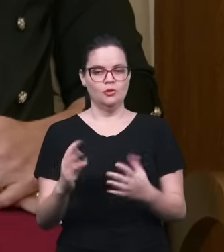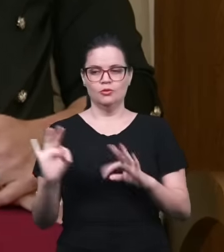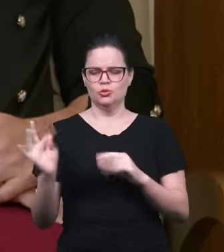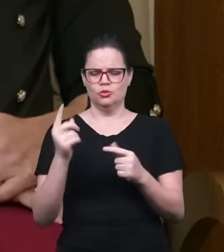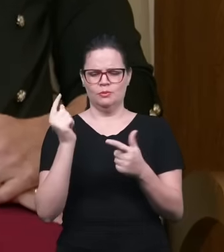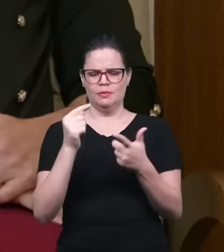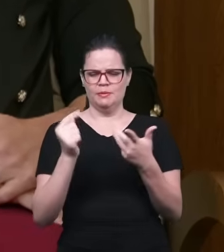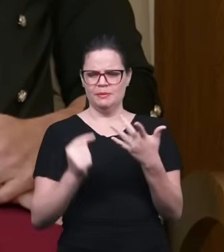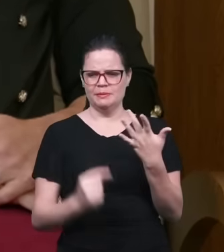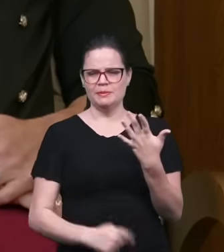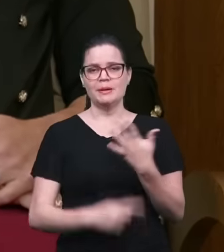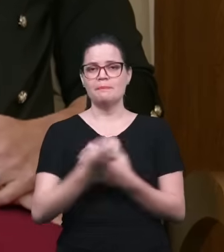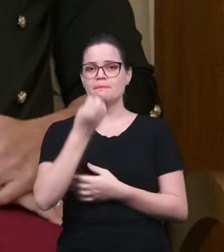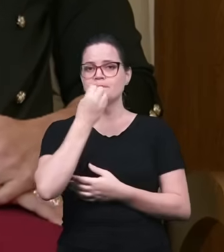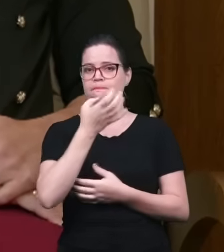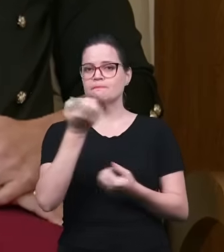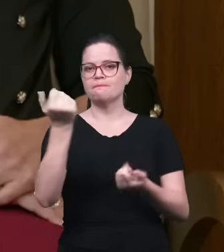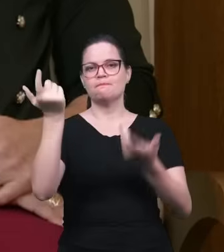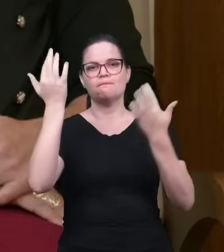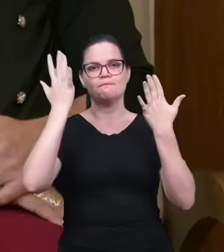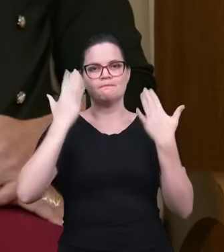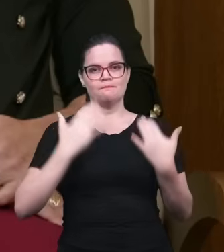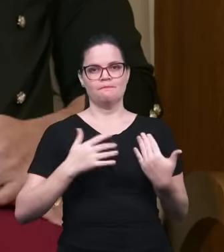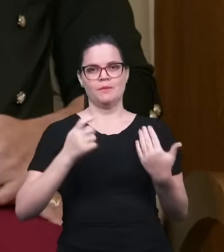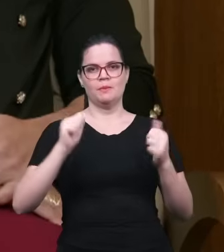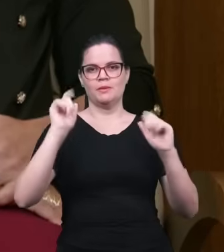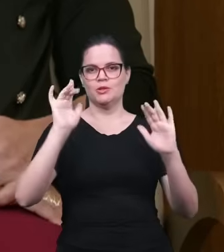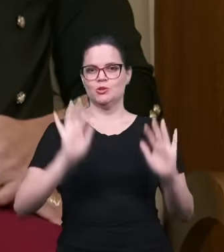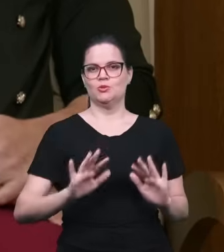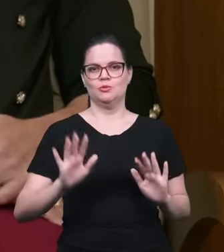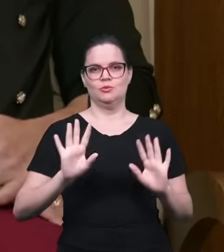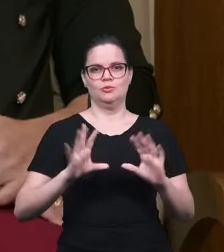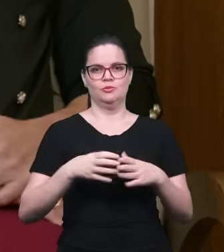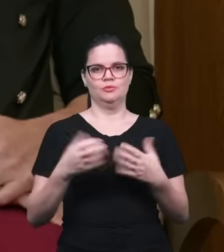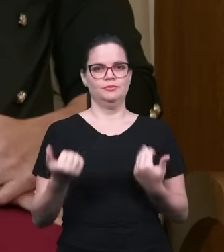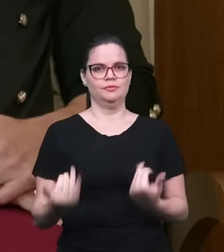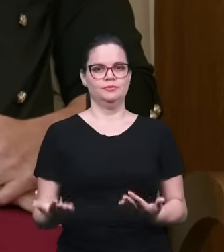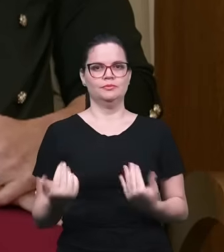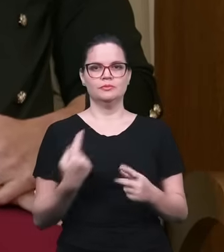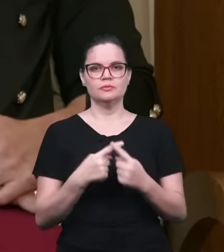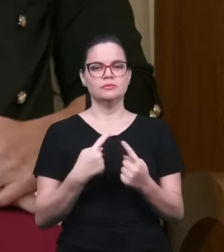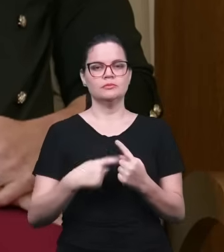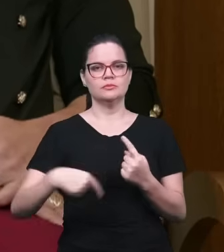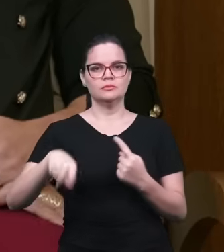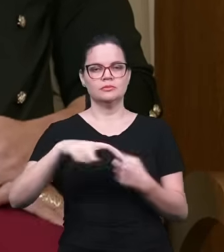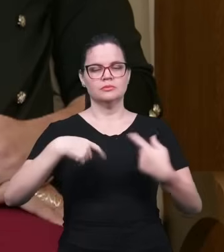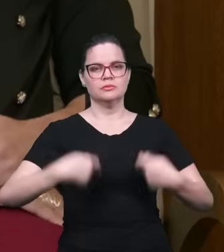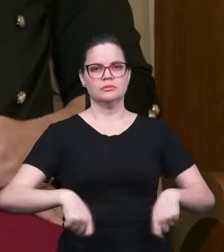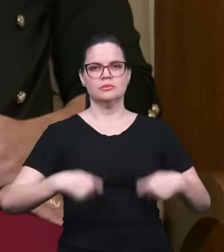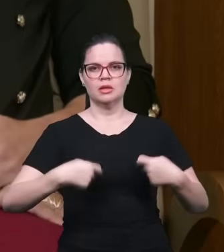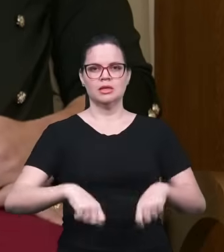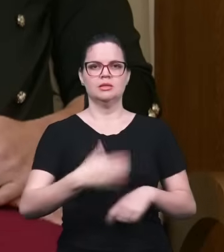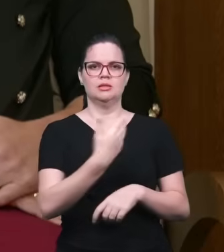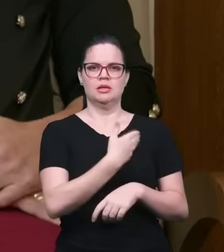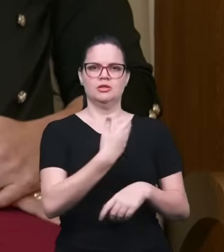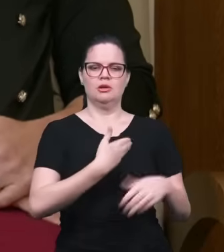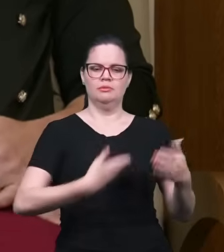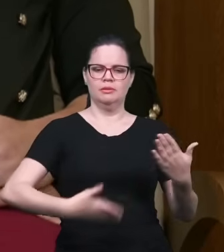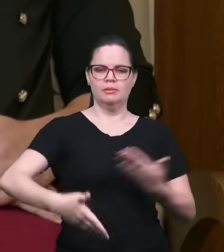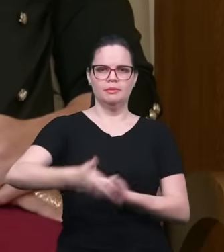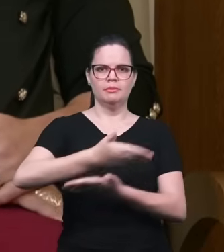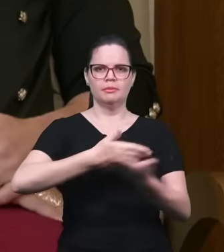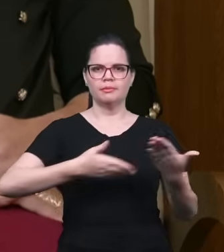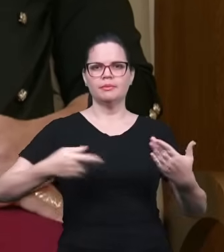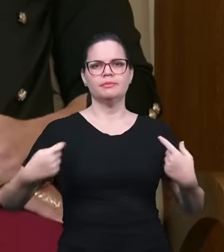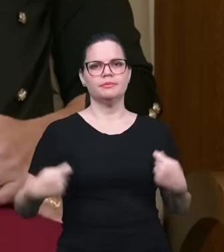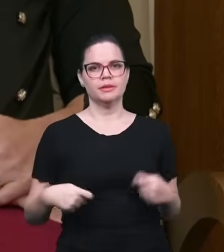enriquece muito, porque une os jovens, né, num momento onde os jovens precisam ser amigos e ter